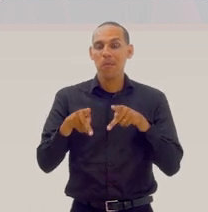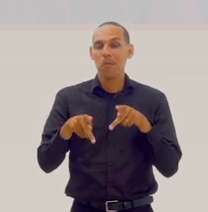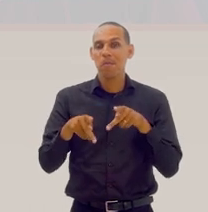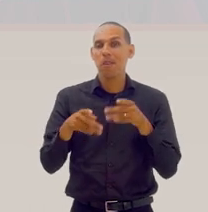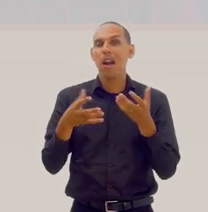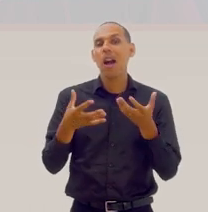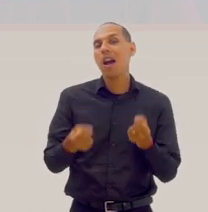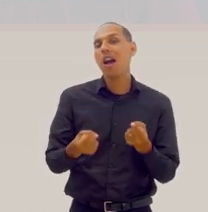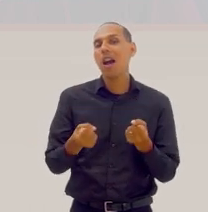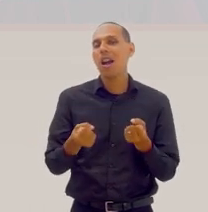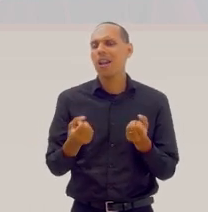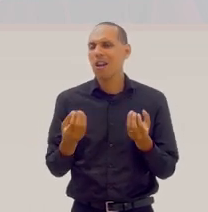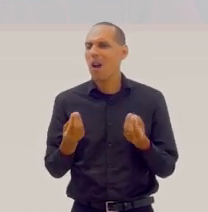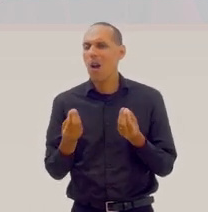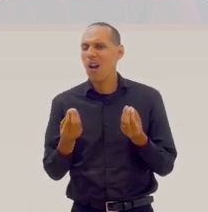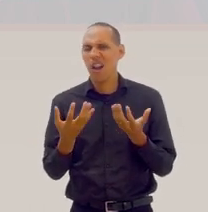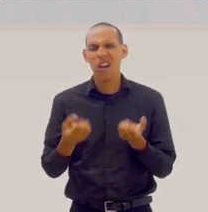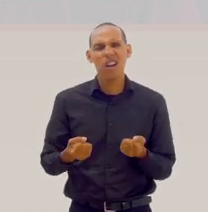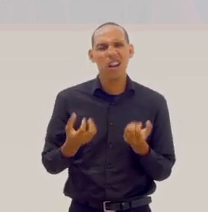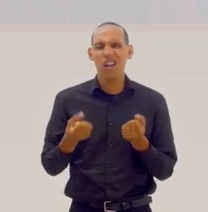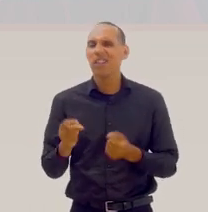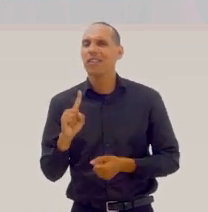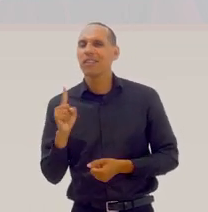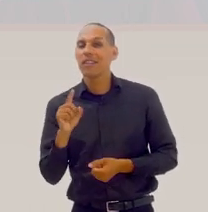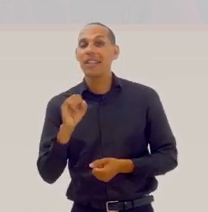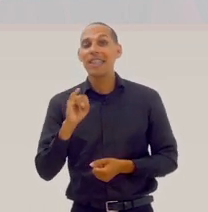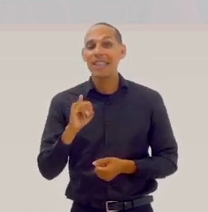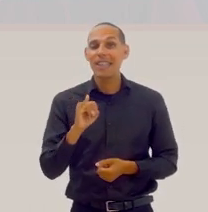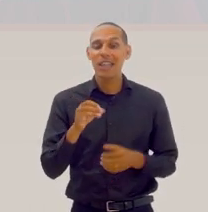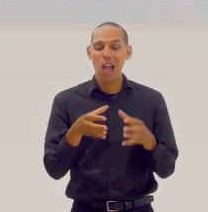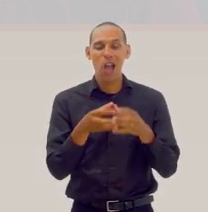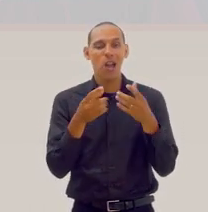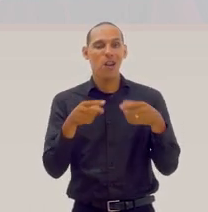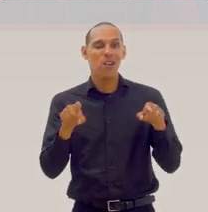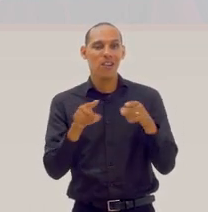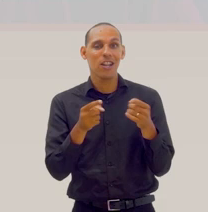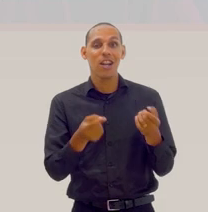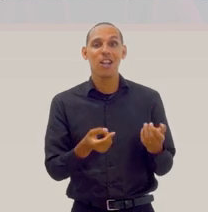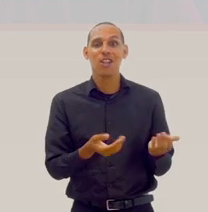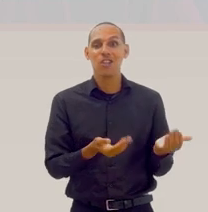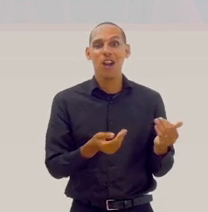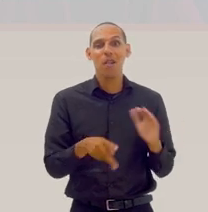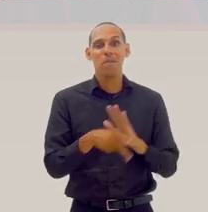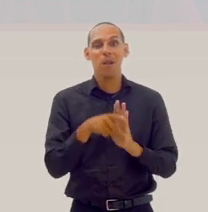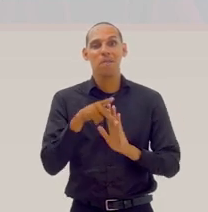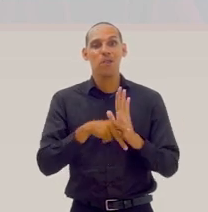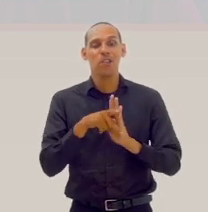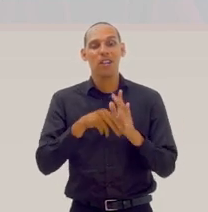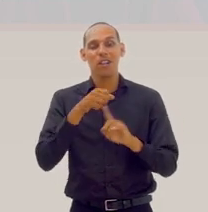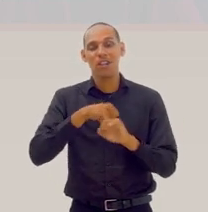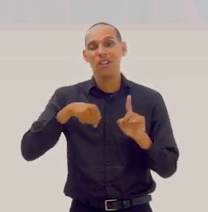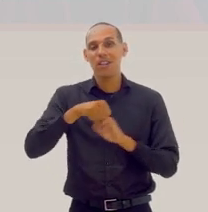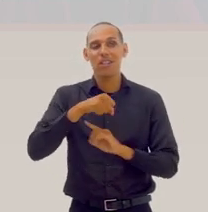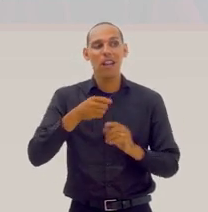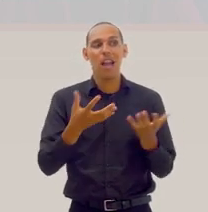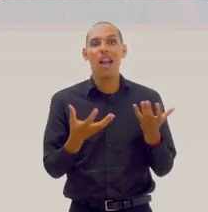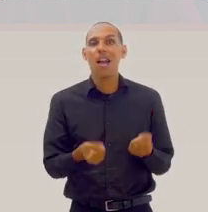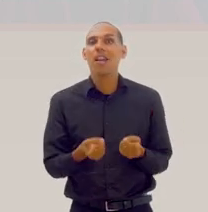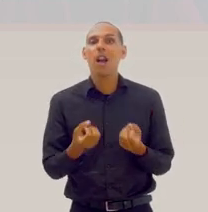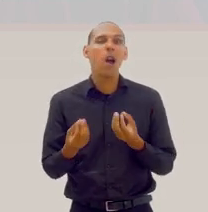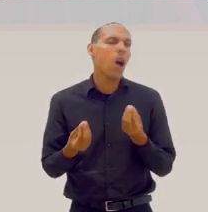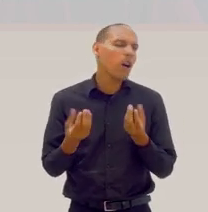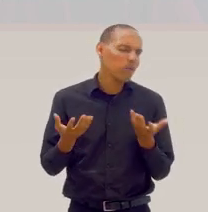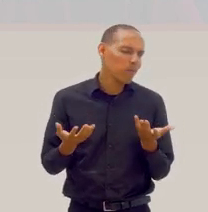né, a obras conduzidas por orquestras de projetos sociais. O que que o senhor tem observado?